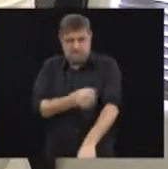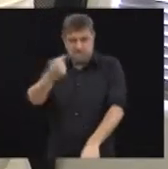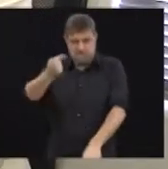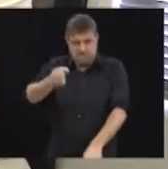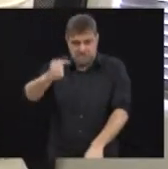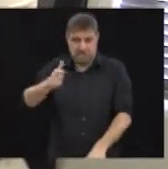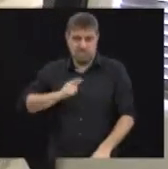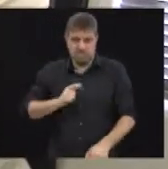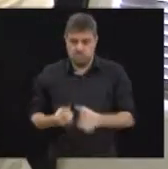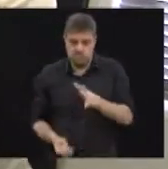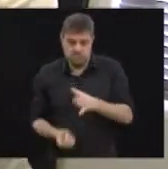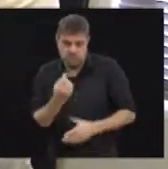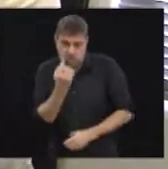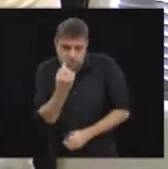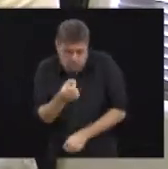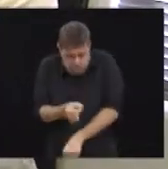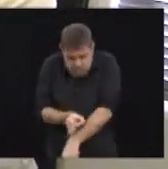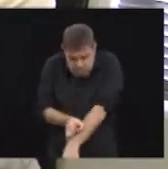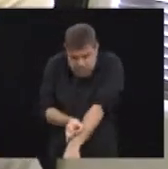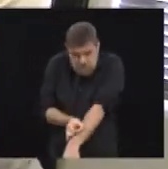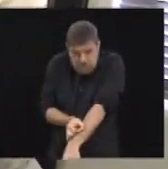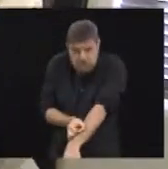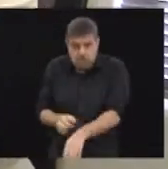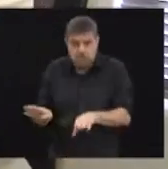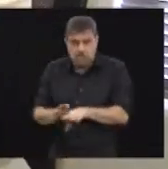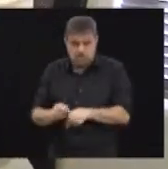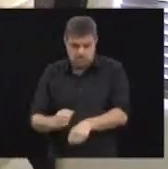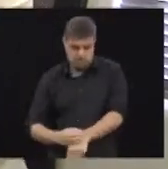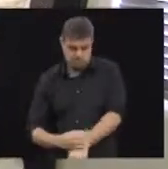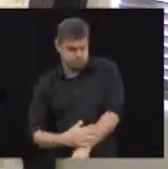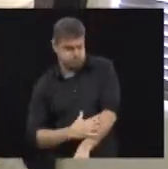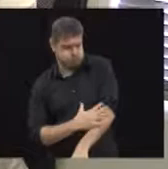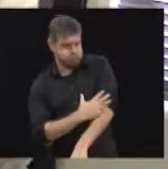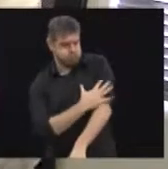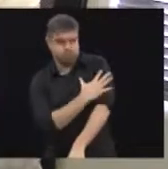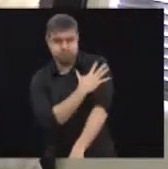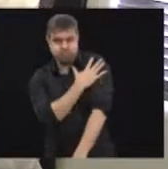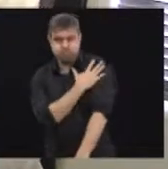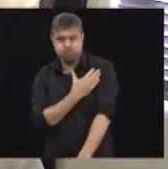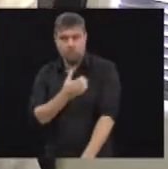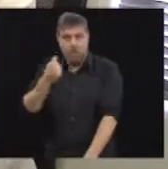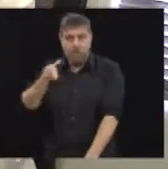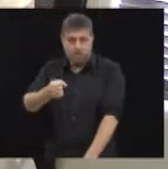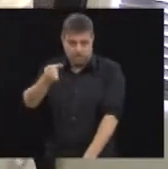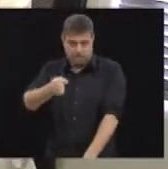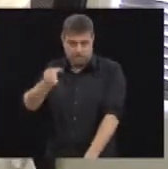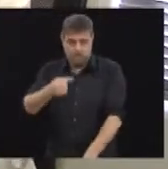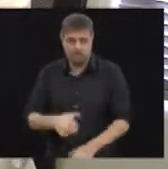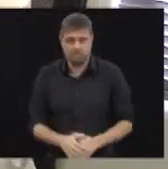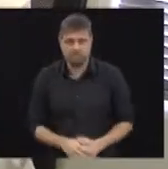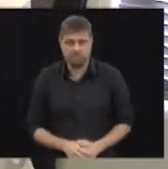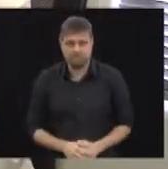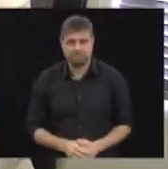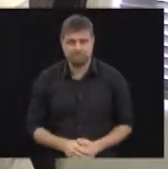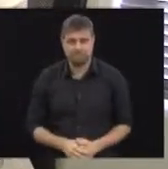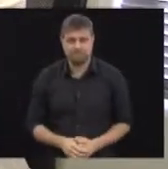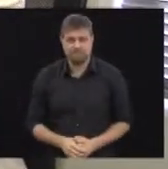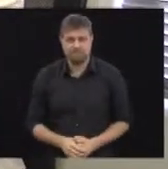E pode ter desde uma manchinha pequena, como o generalizado, que toma todo o tegumento.